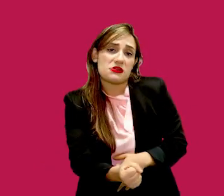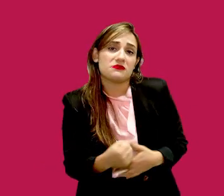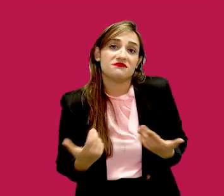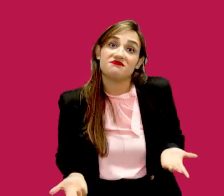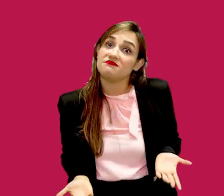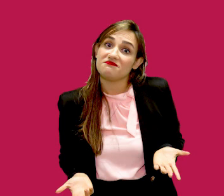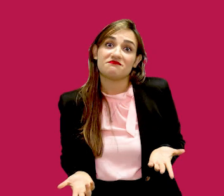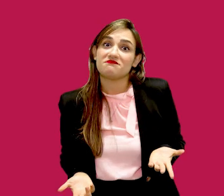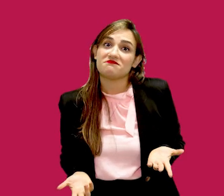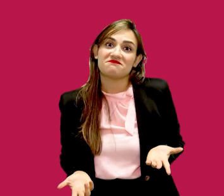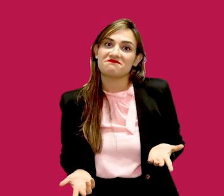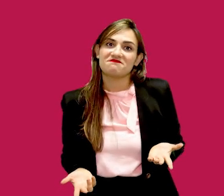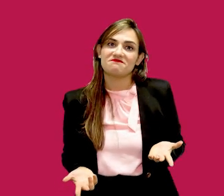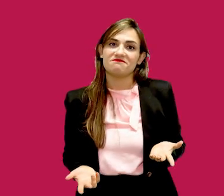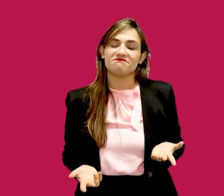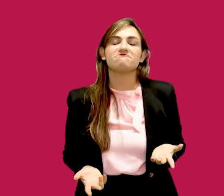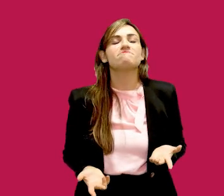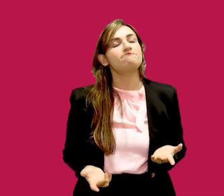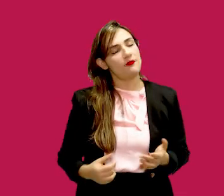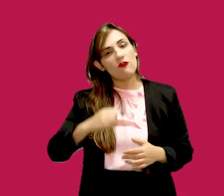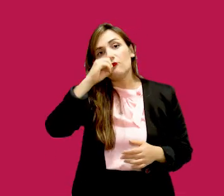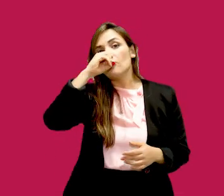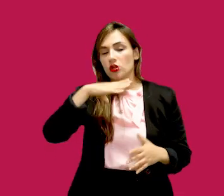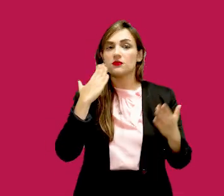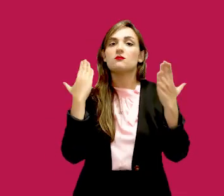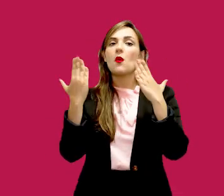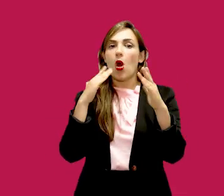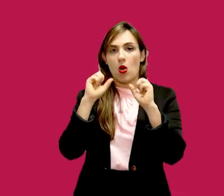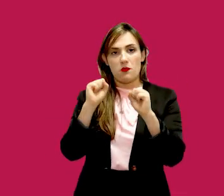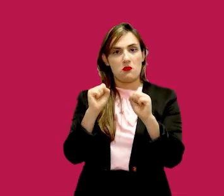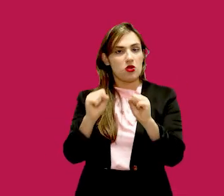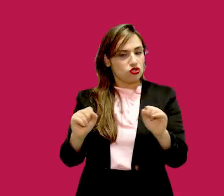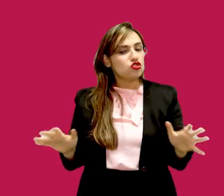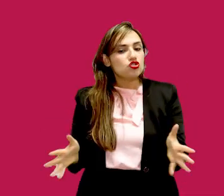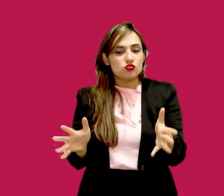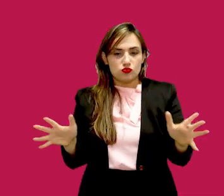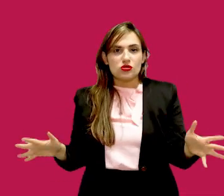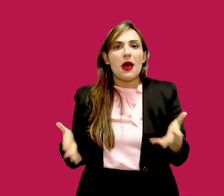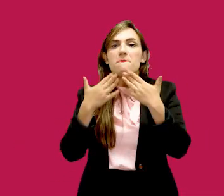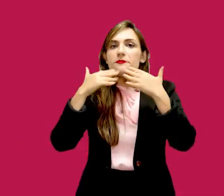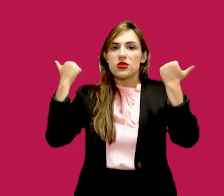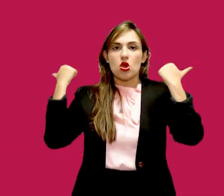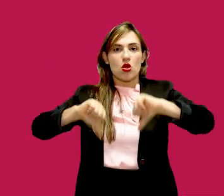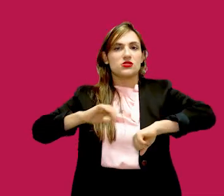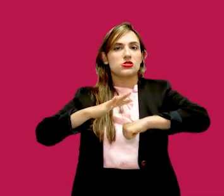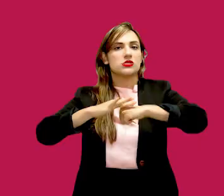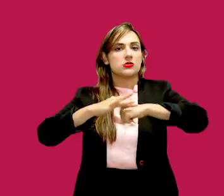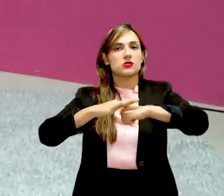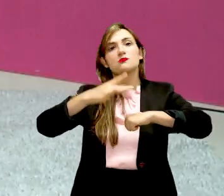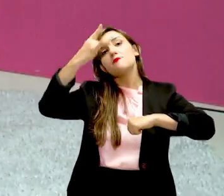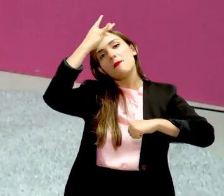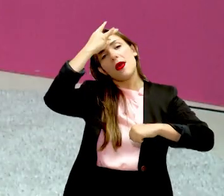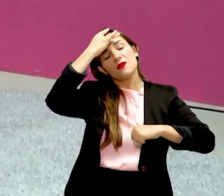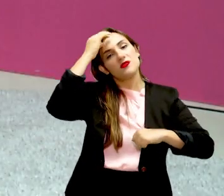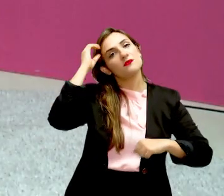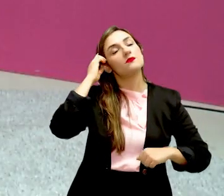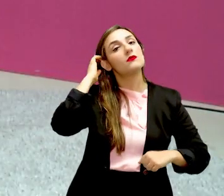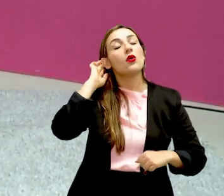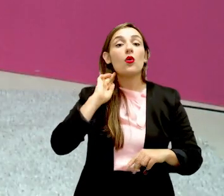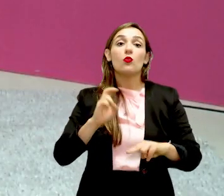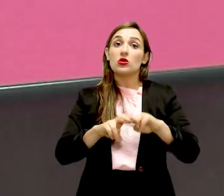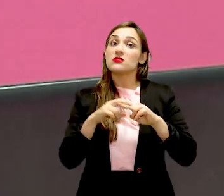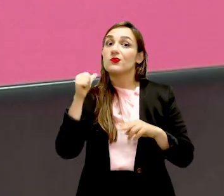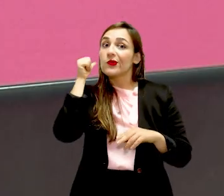coisas que a violência psicológica pode desencadear, por isso que é muito importante as mulheres estarem atentas aos primeiros sinais